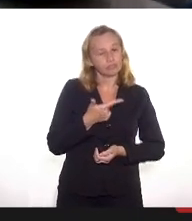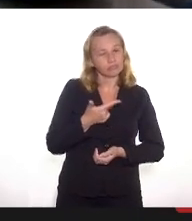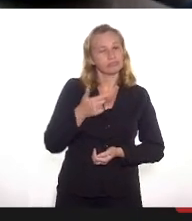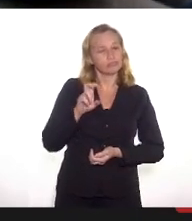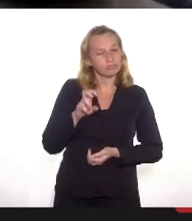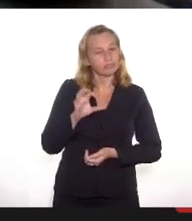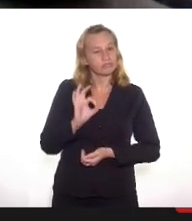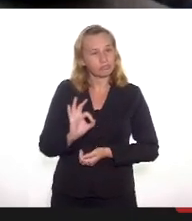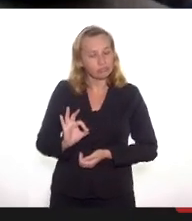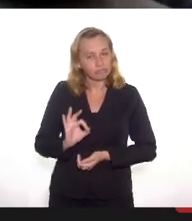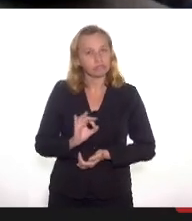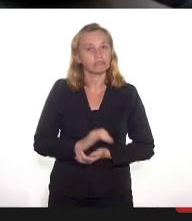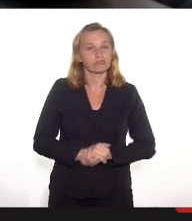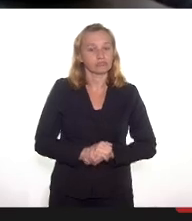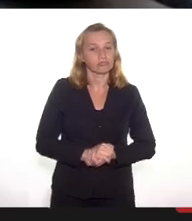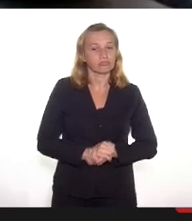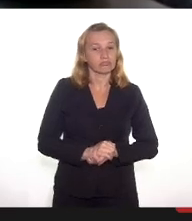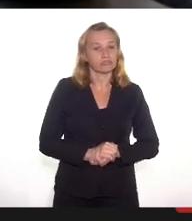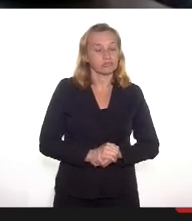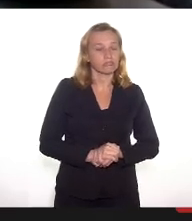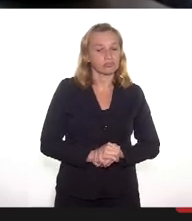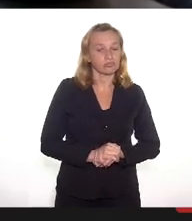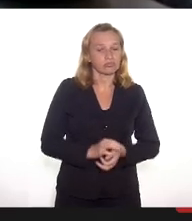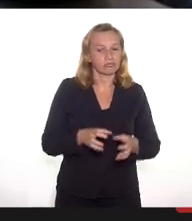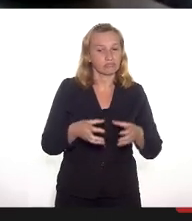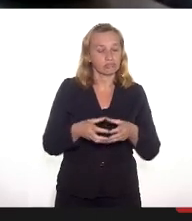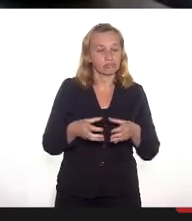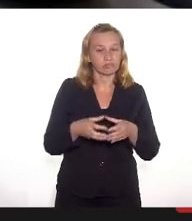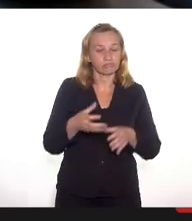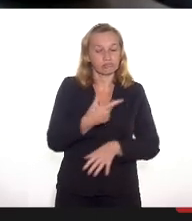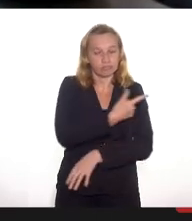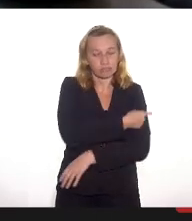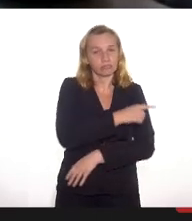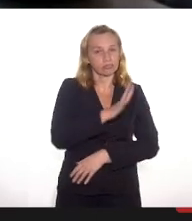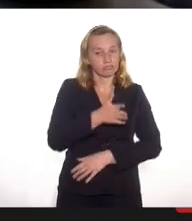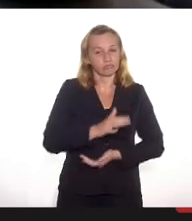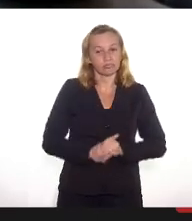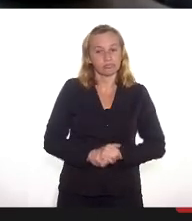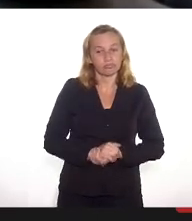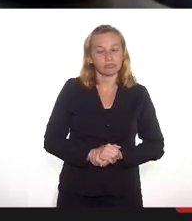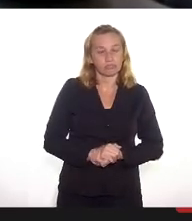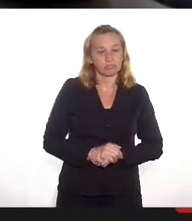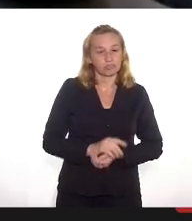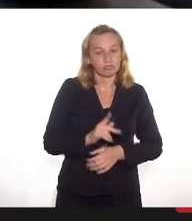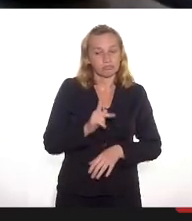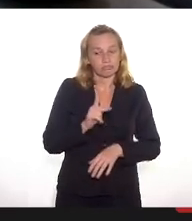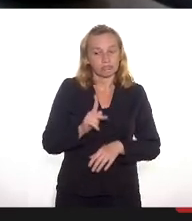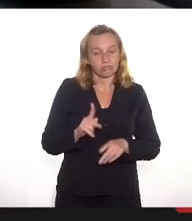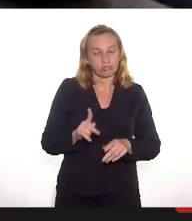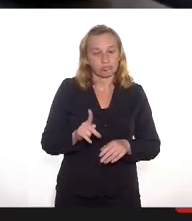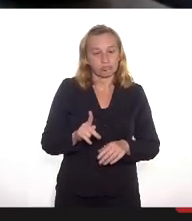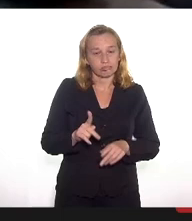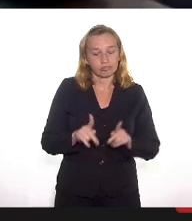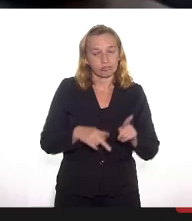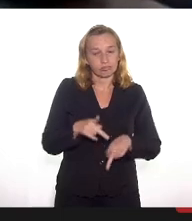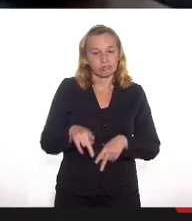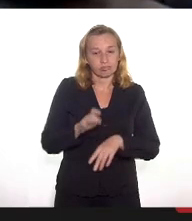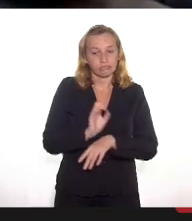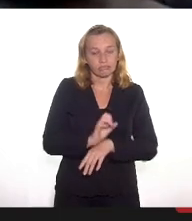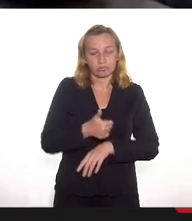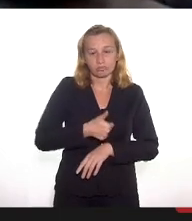25 por cento do público por vai no público da população do estado vacinada com a primeira dose